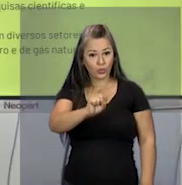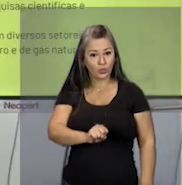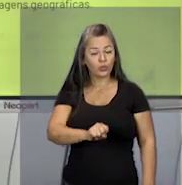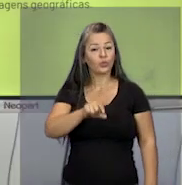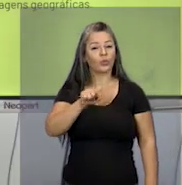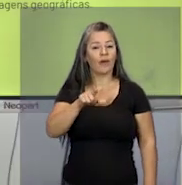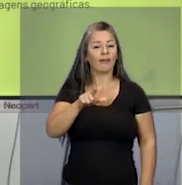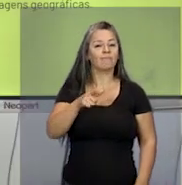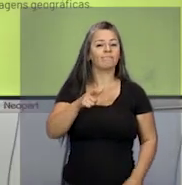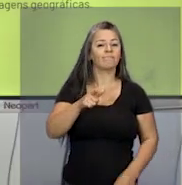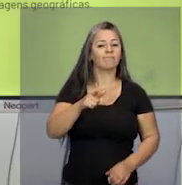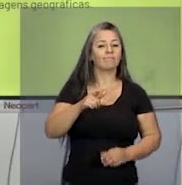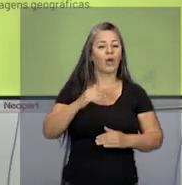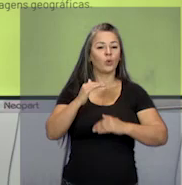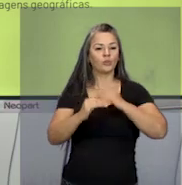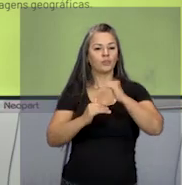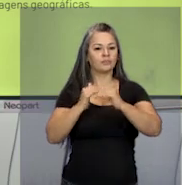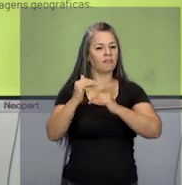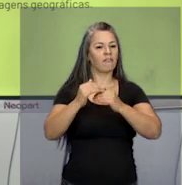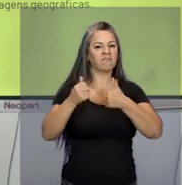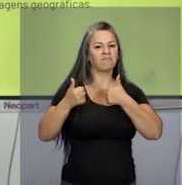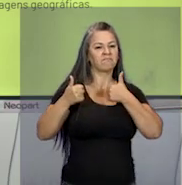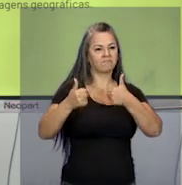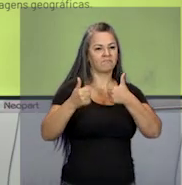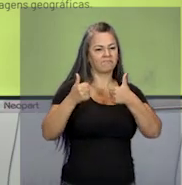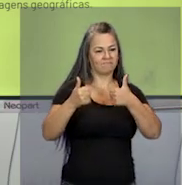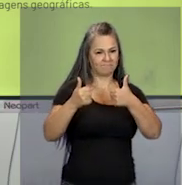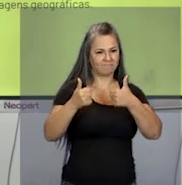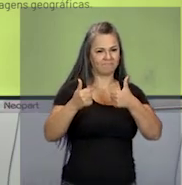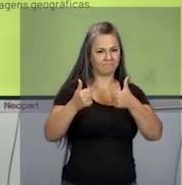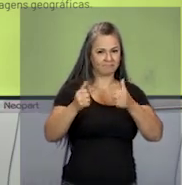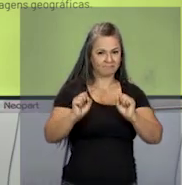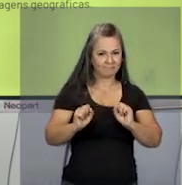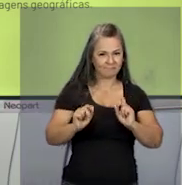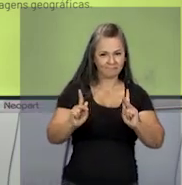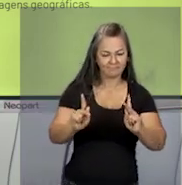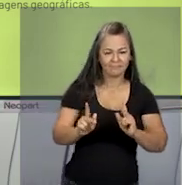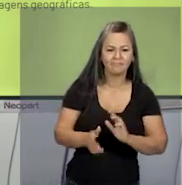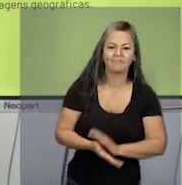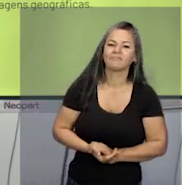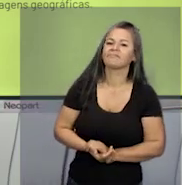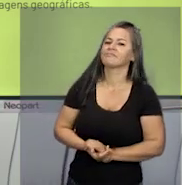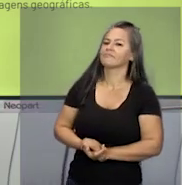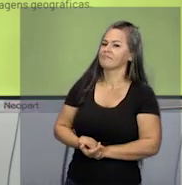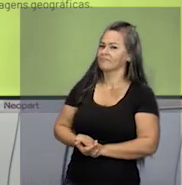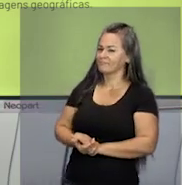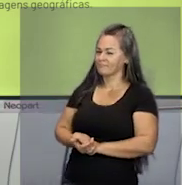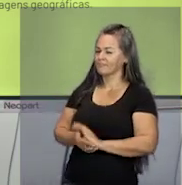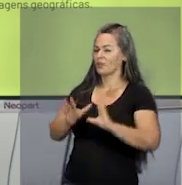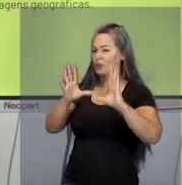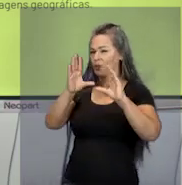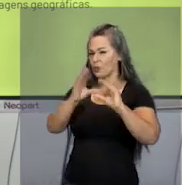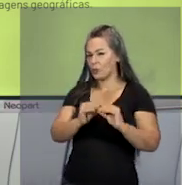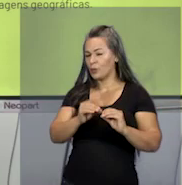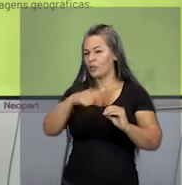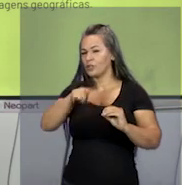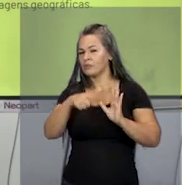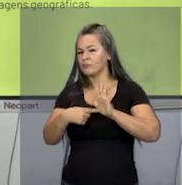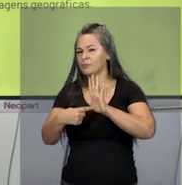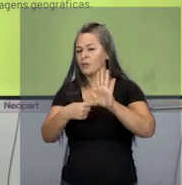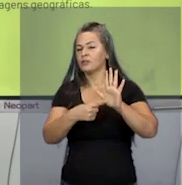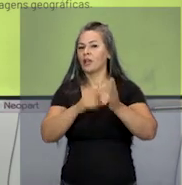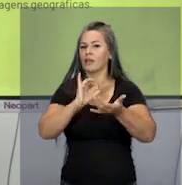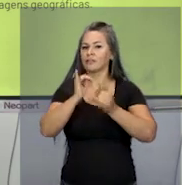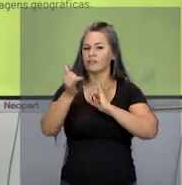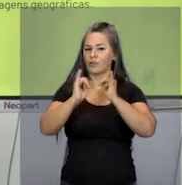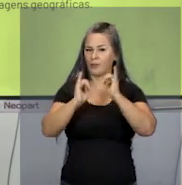Perfeito? E claro, né, a gente trouxe bastante informação, muita coisa bacana para vocês aí, igual eu falei com vocês, eu